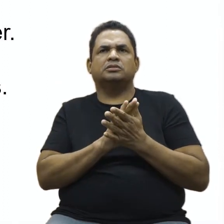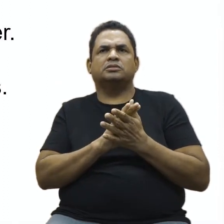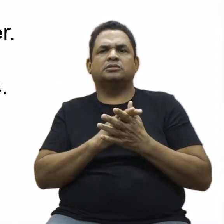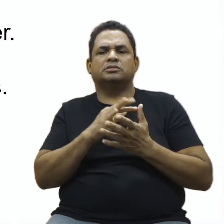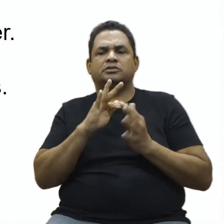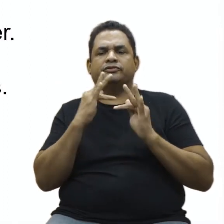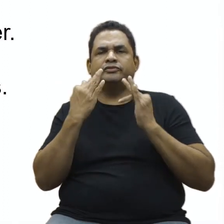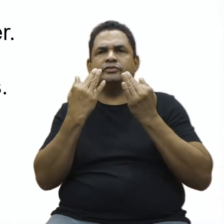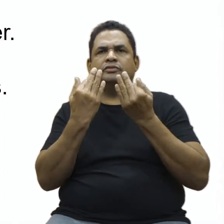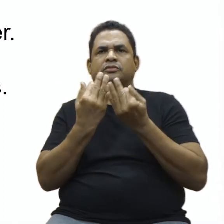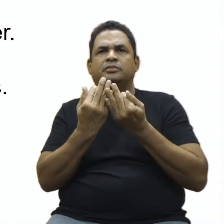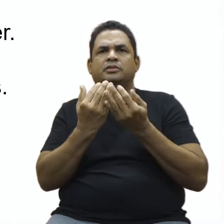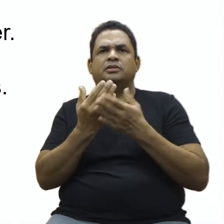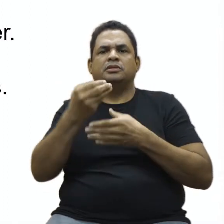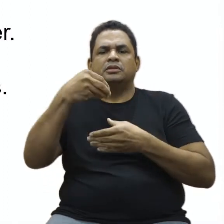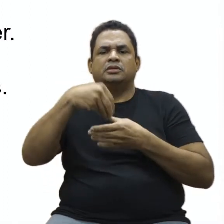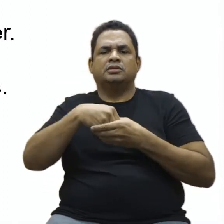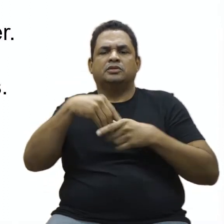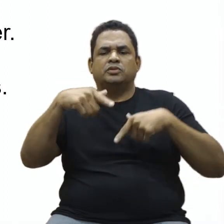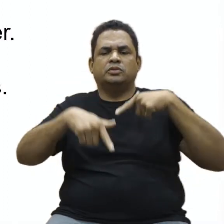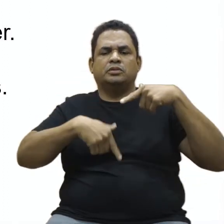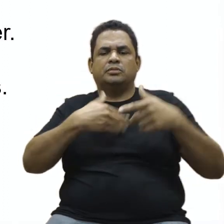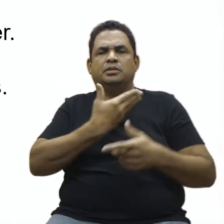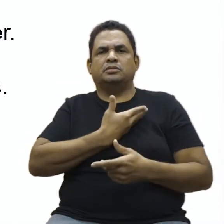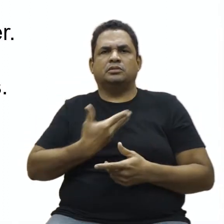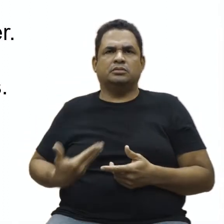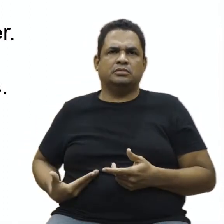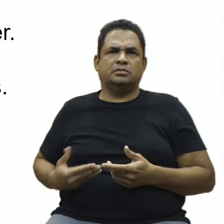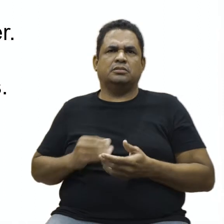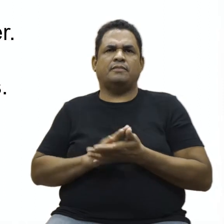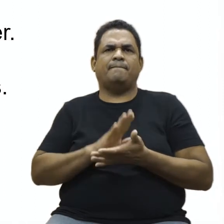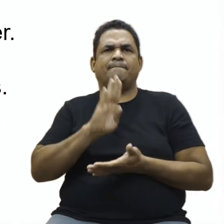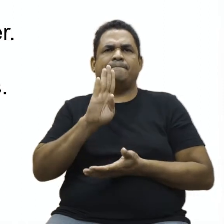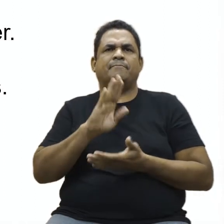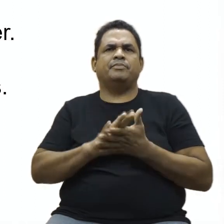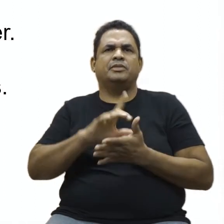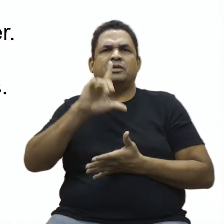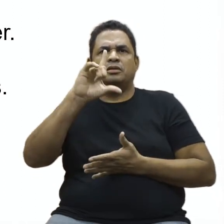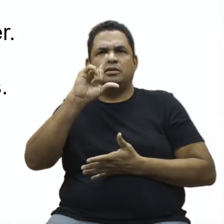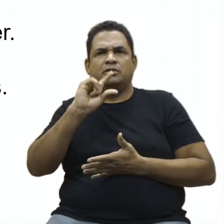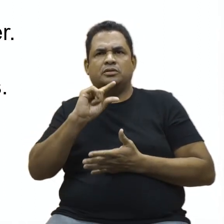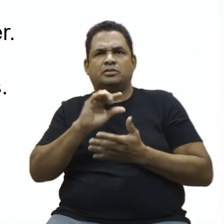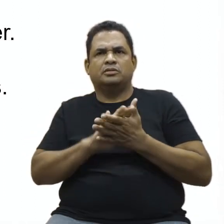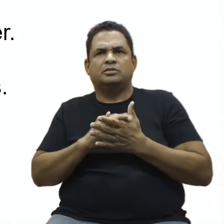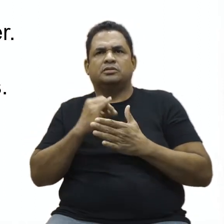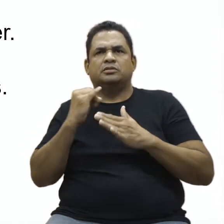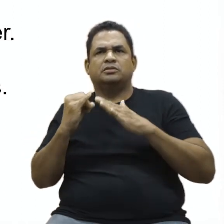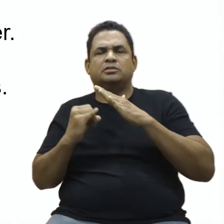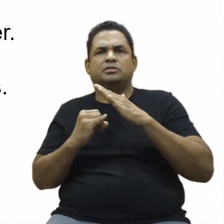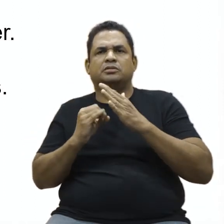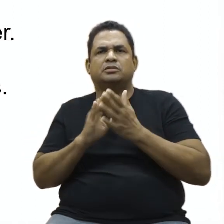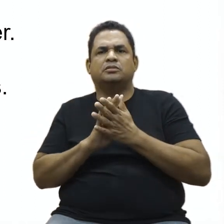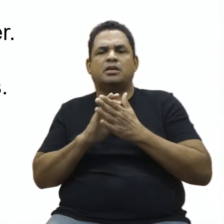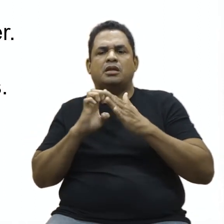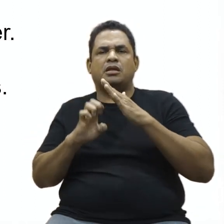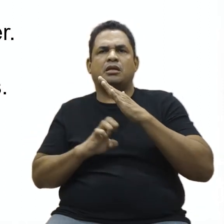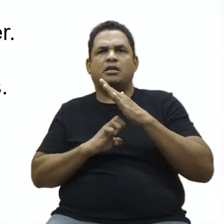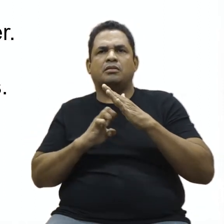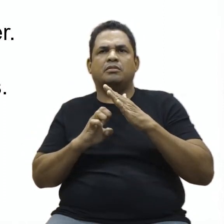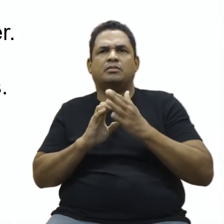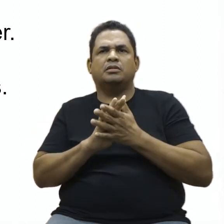isso, galera? E aí? Letra B. Reduzir a ação das instituições